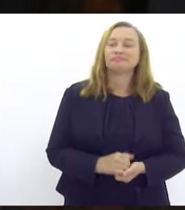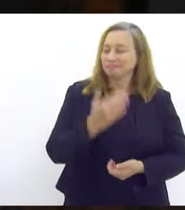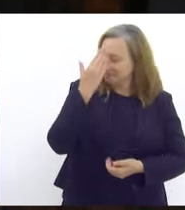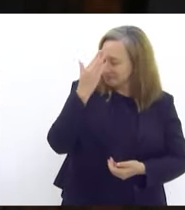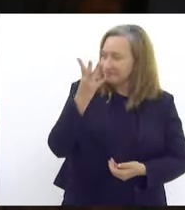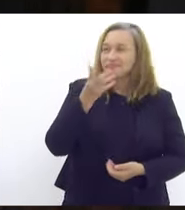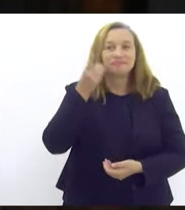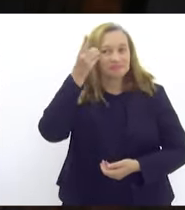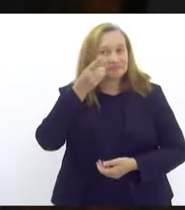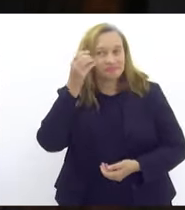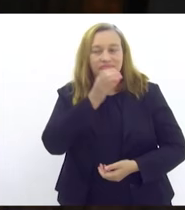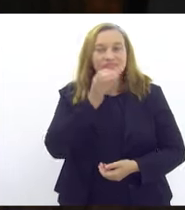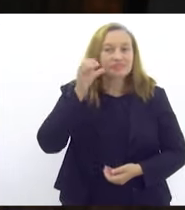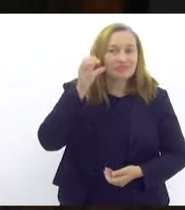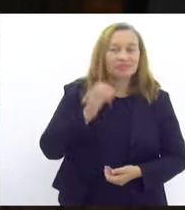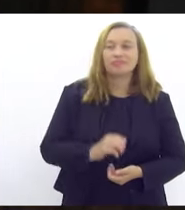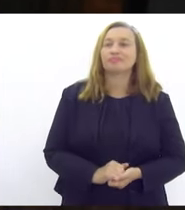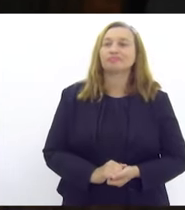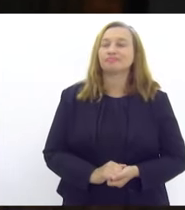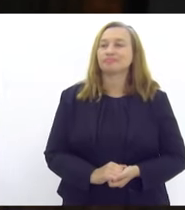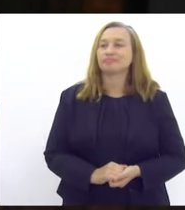Obrigada, deputada Célia.